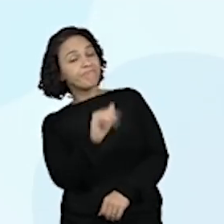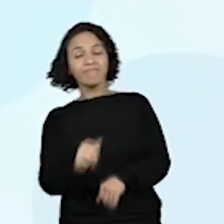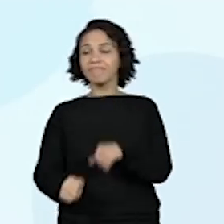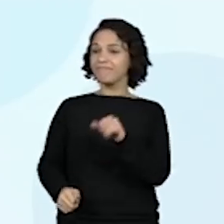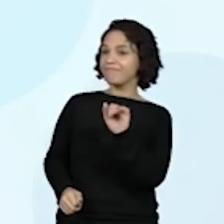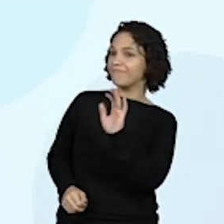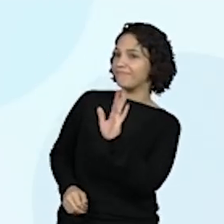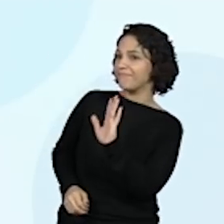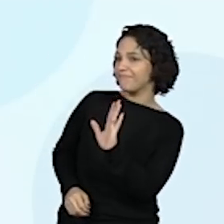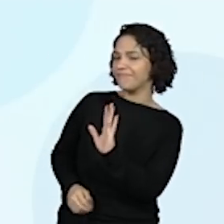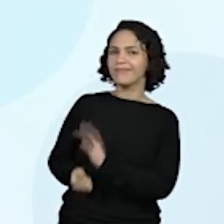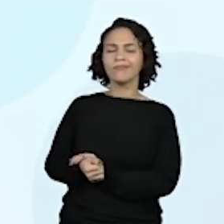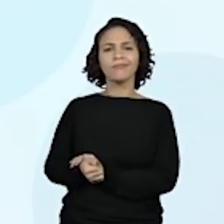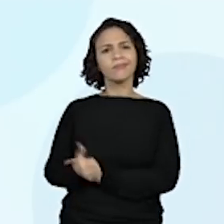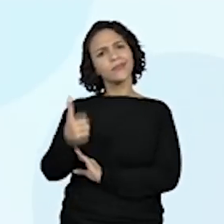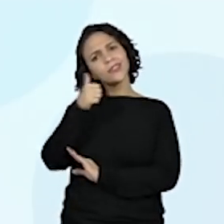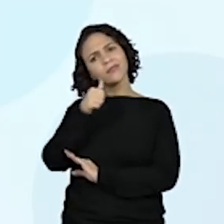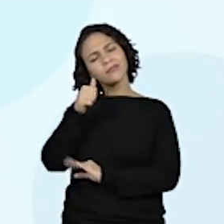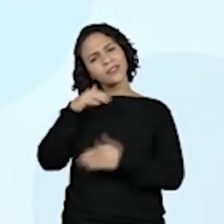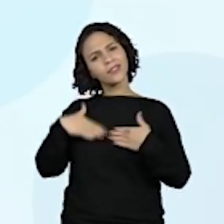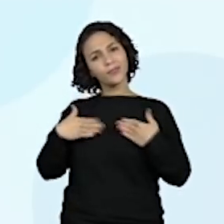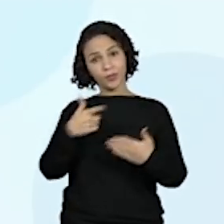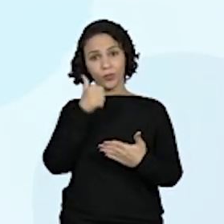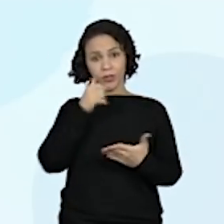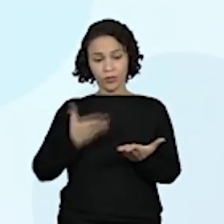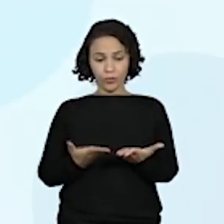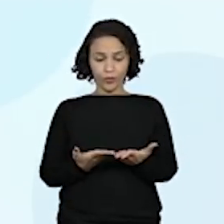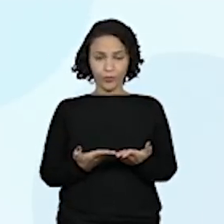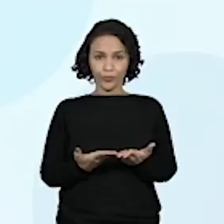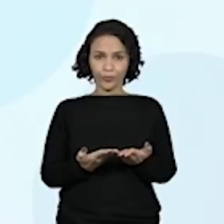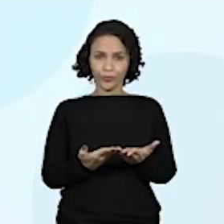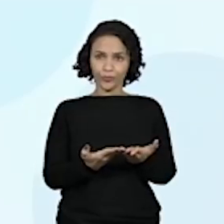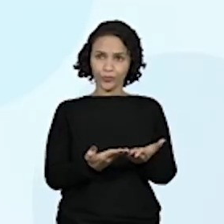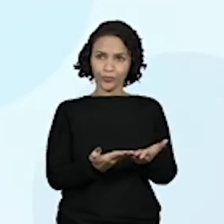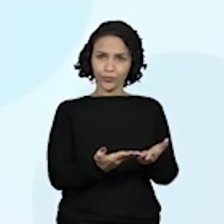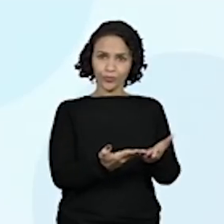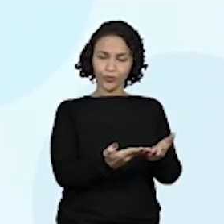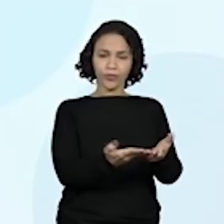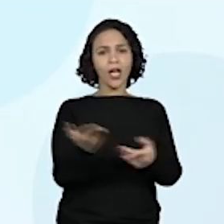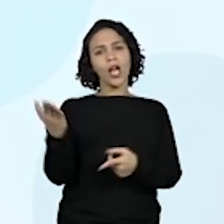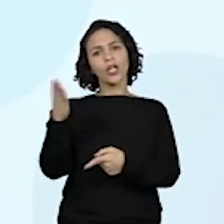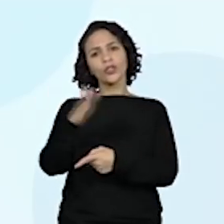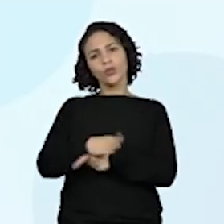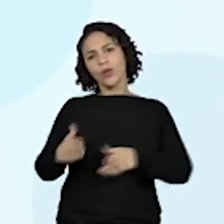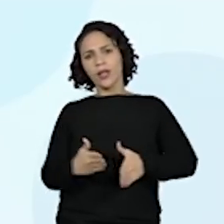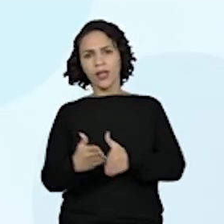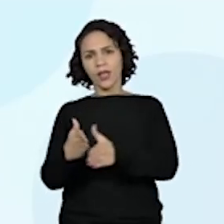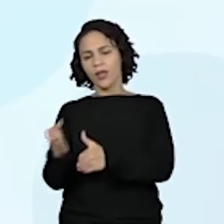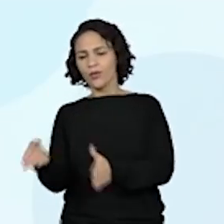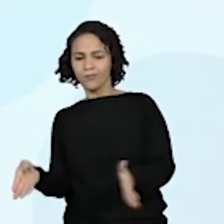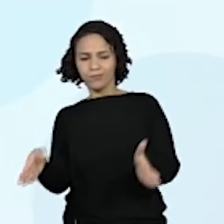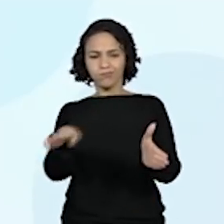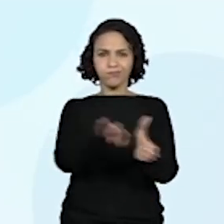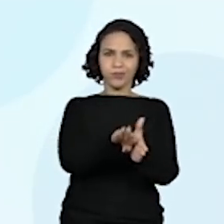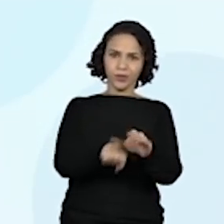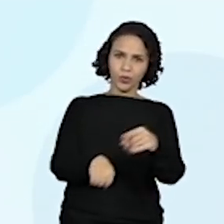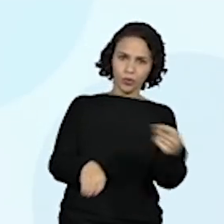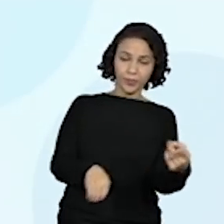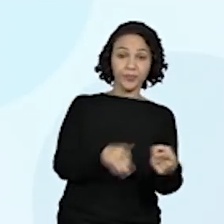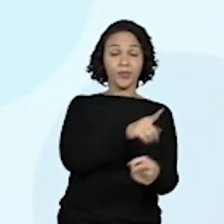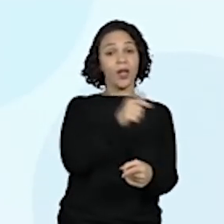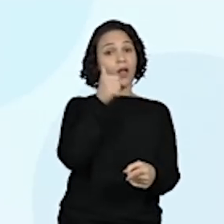Para surpresa da moça, a barqueira a levou até a outra margem do rio e, ao